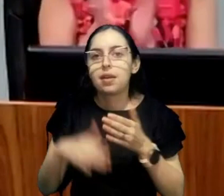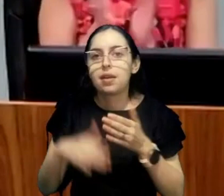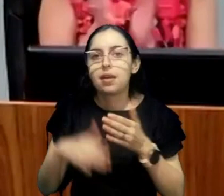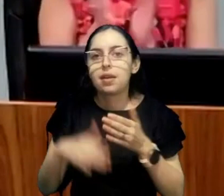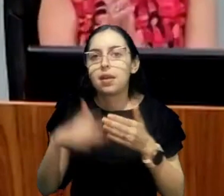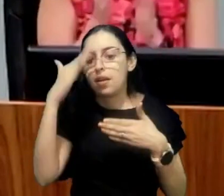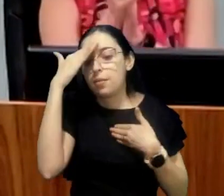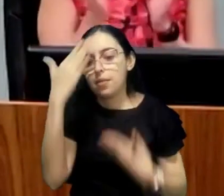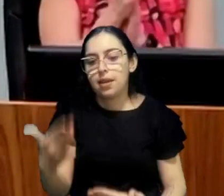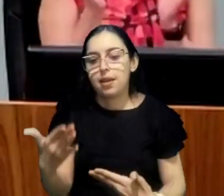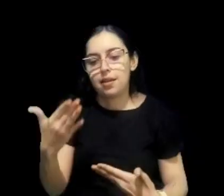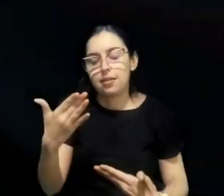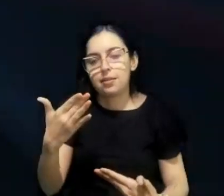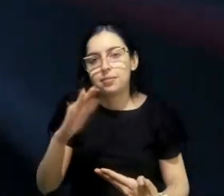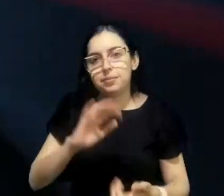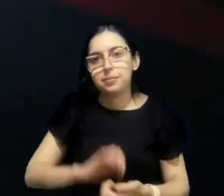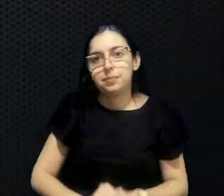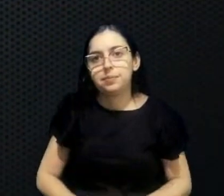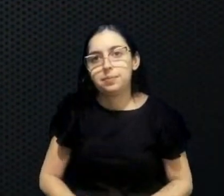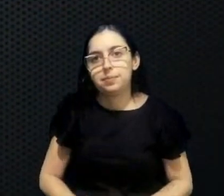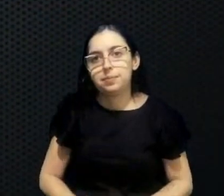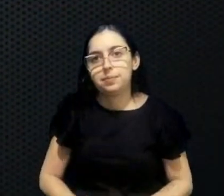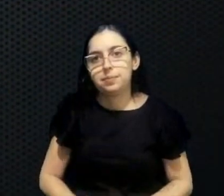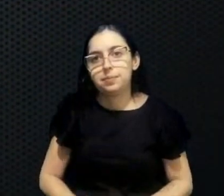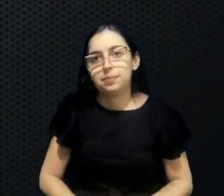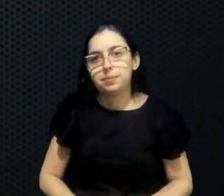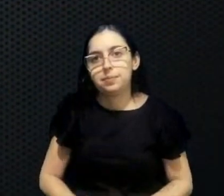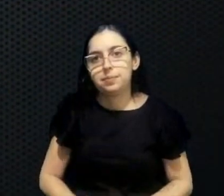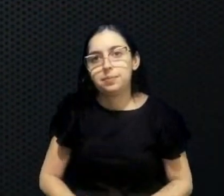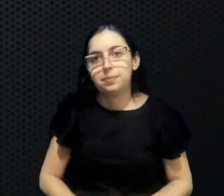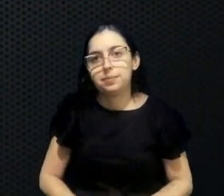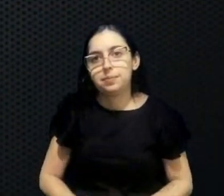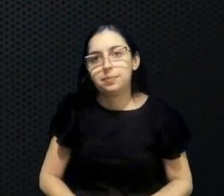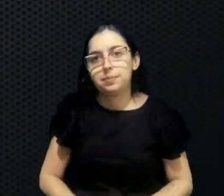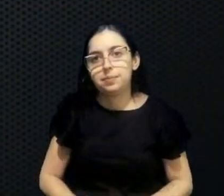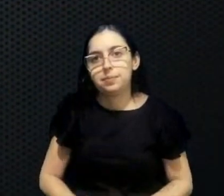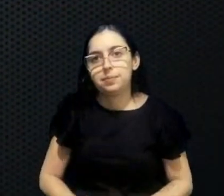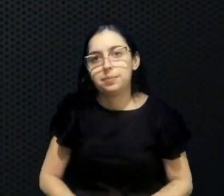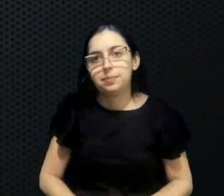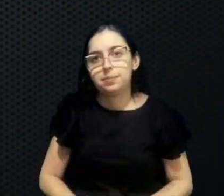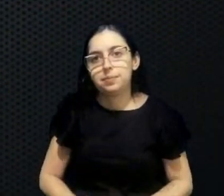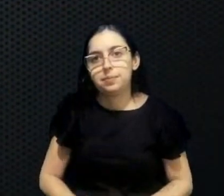a doutora Raicler aplaudem. Fundo cinza. Ao centro, em letras